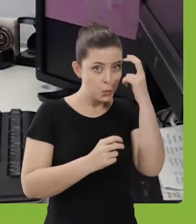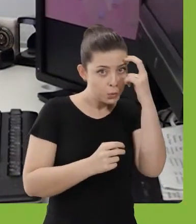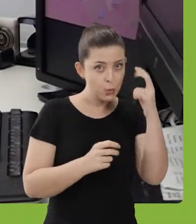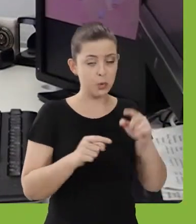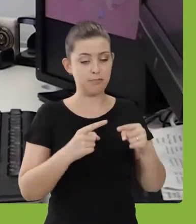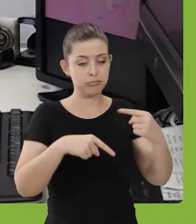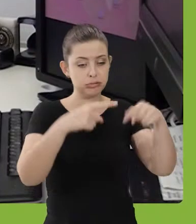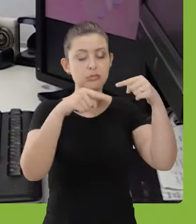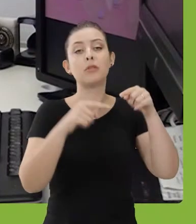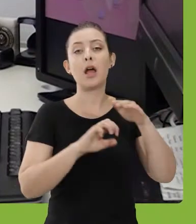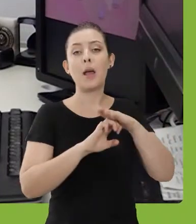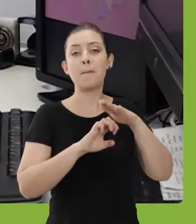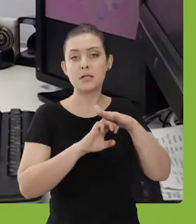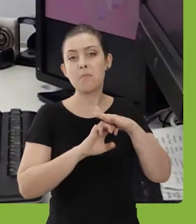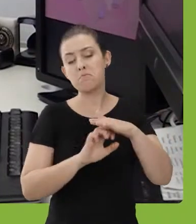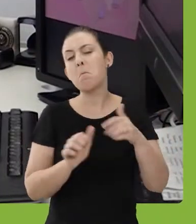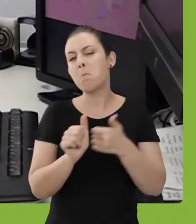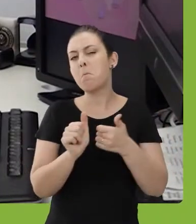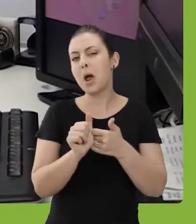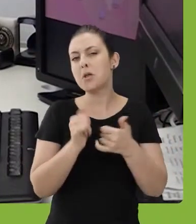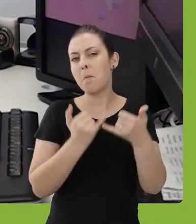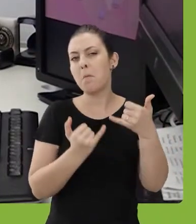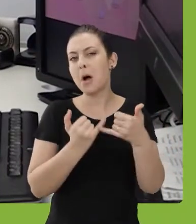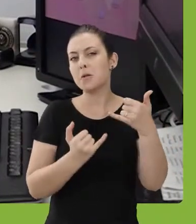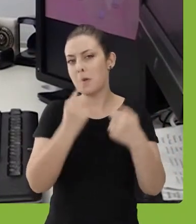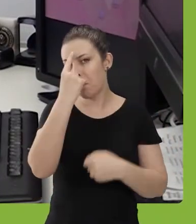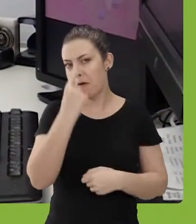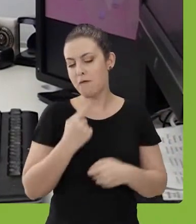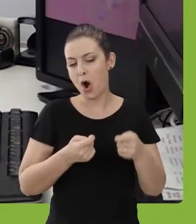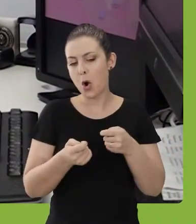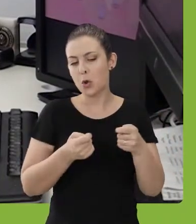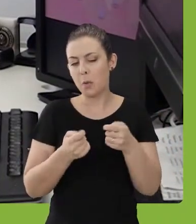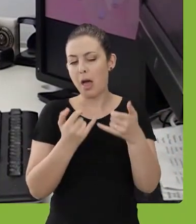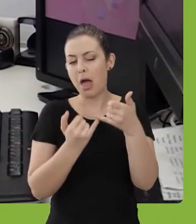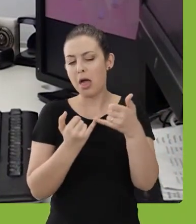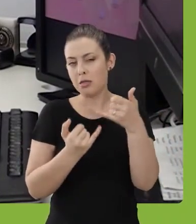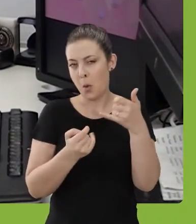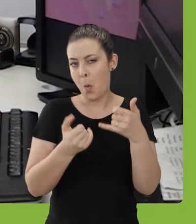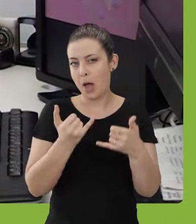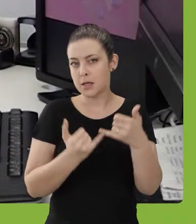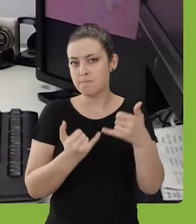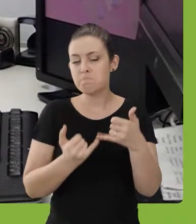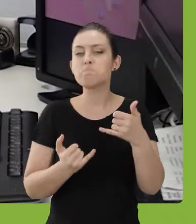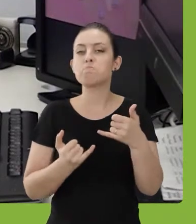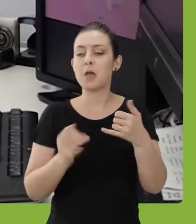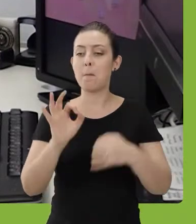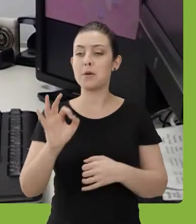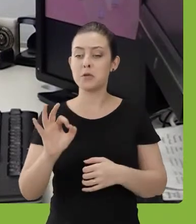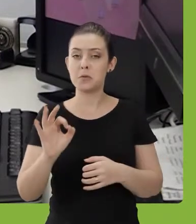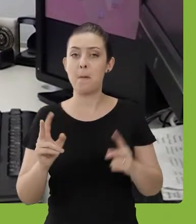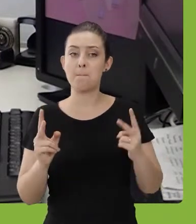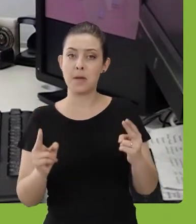e crescimento empresarial muito próximo ao nosso, de perfil econômico quase idêntico, esse mesmo percentual